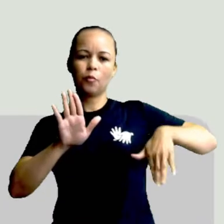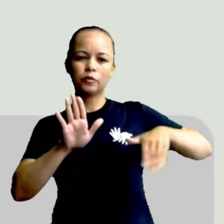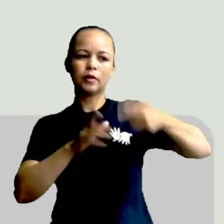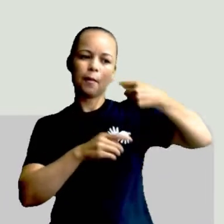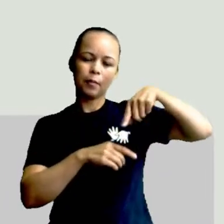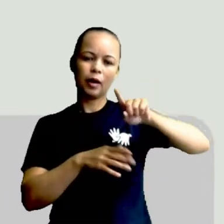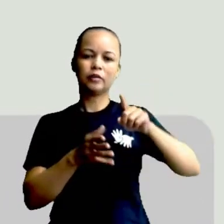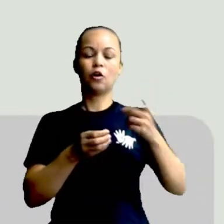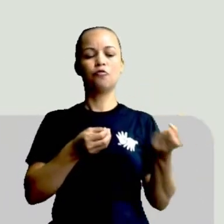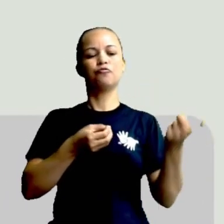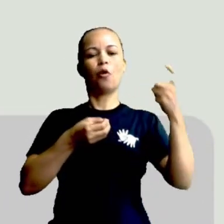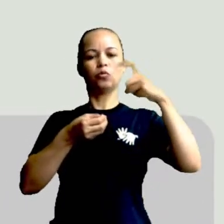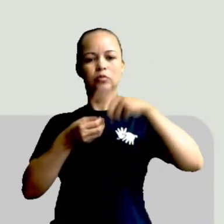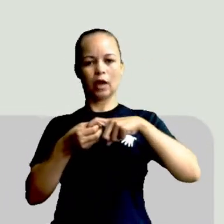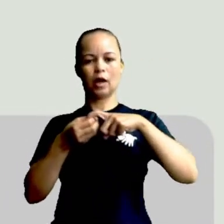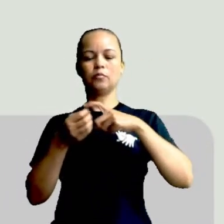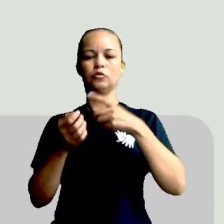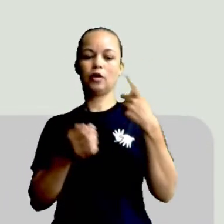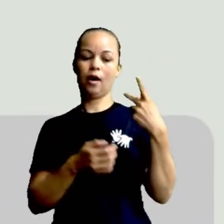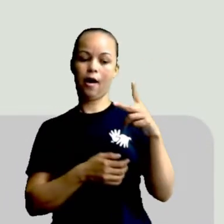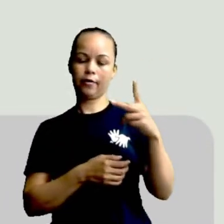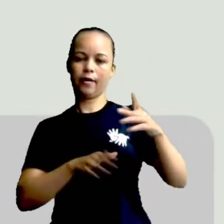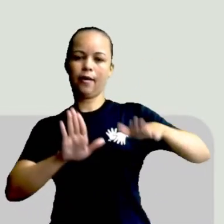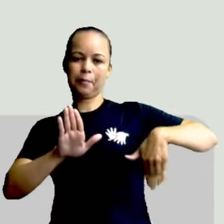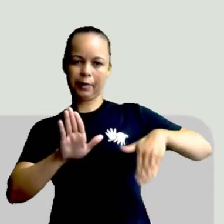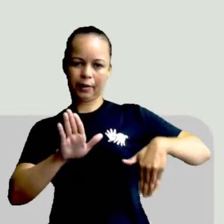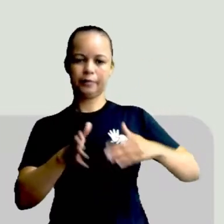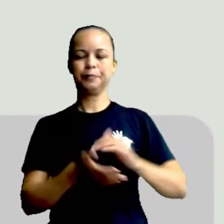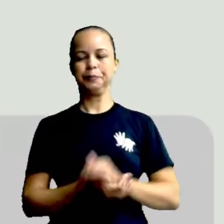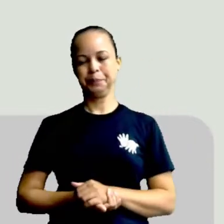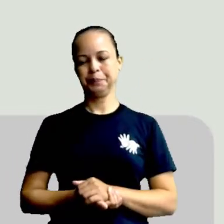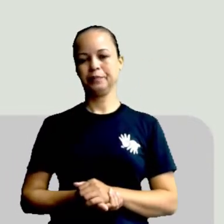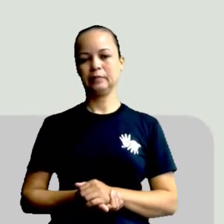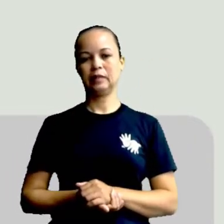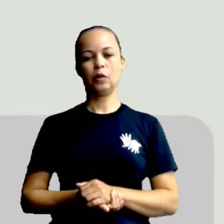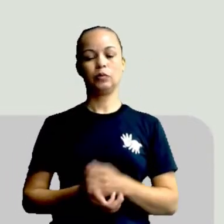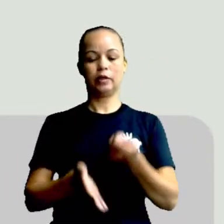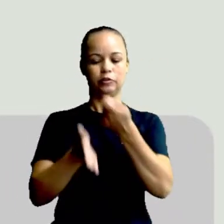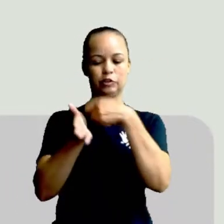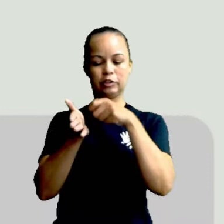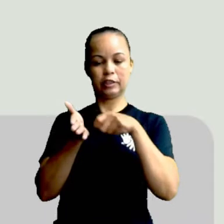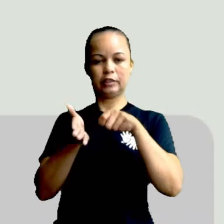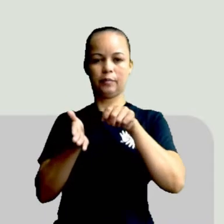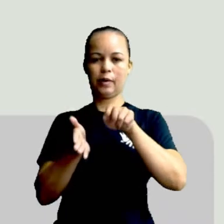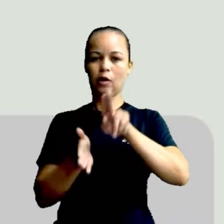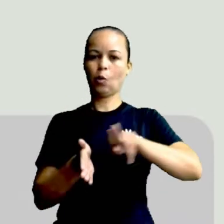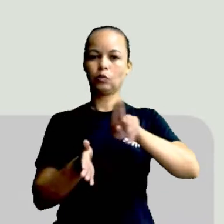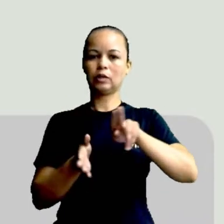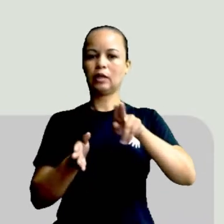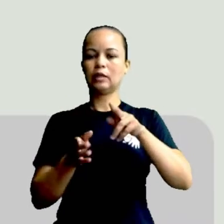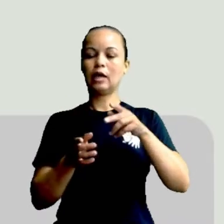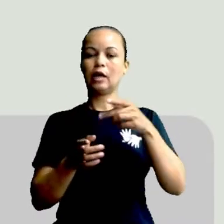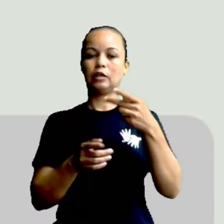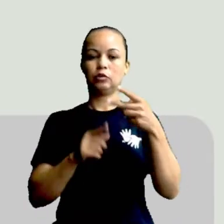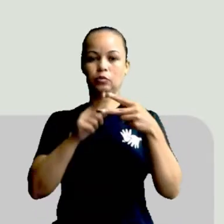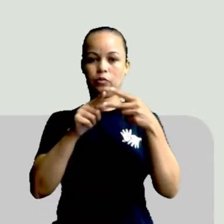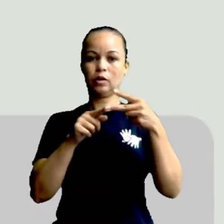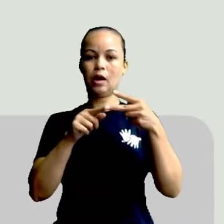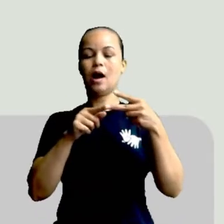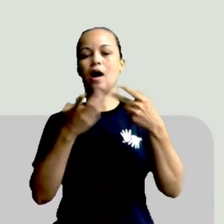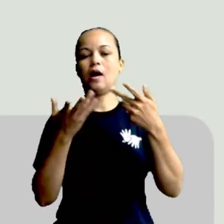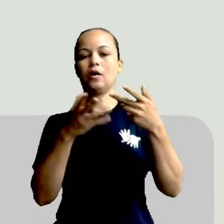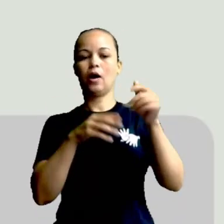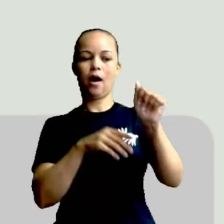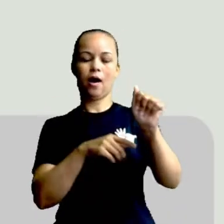aquela então a voltamos a aquela praia então na escrita para não utilizar as duas letras